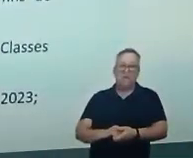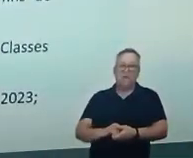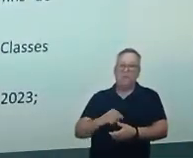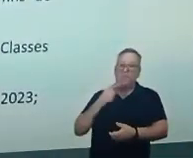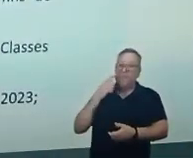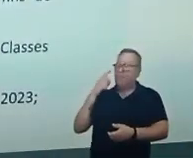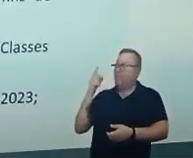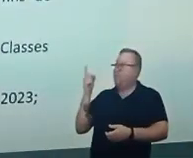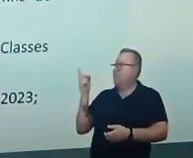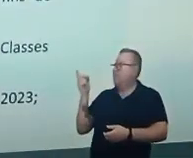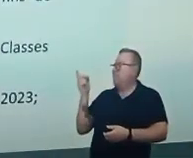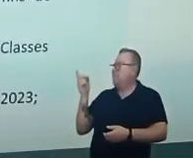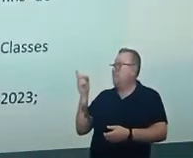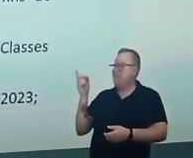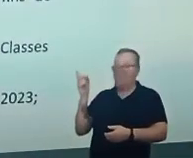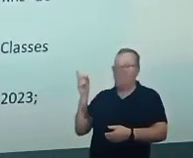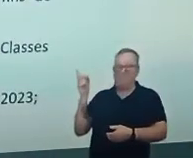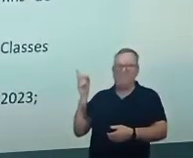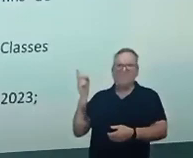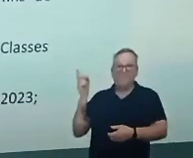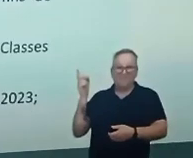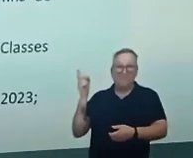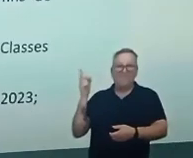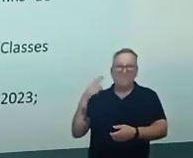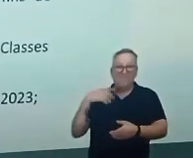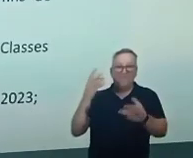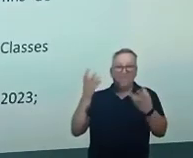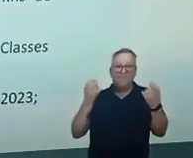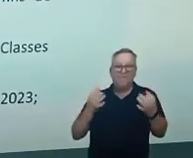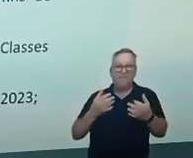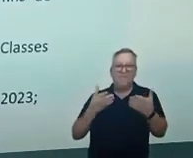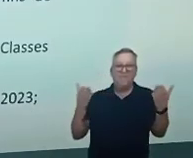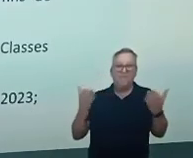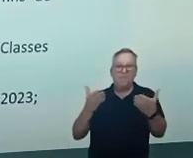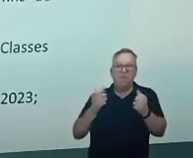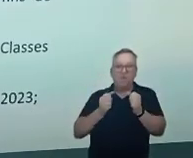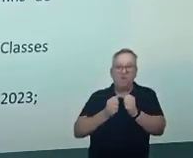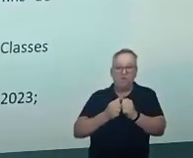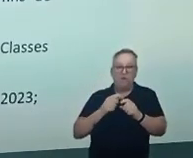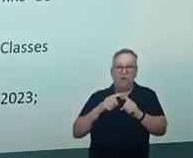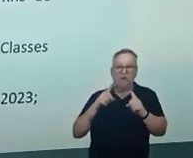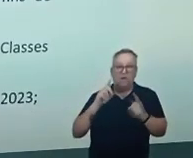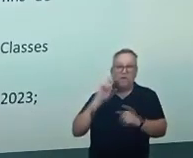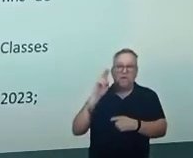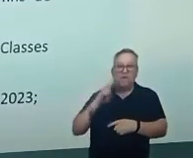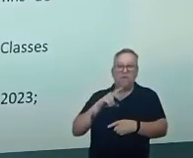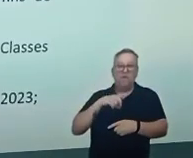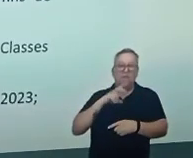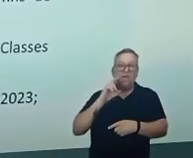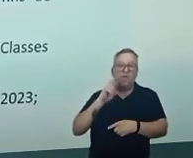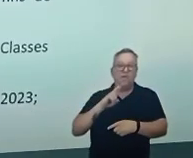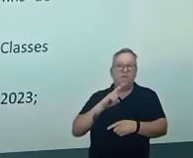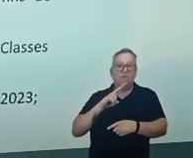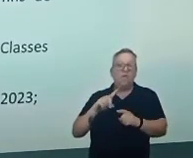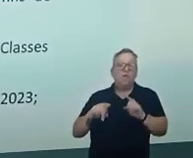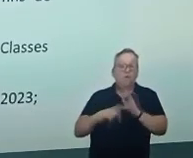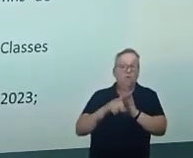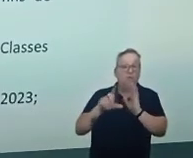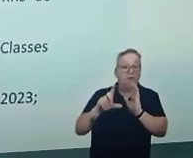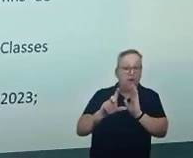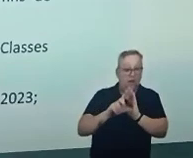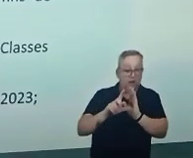Bom, pessoal, aqui são alguns pontos que a gente vai falar com vocês hoje. Vamos tratar um pouquinho de